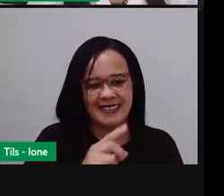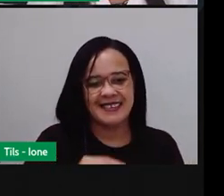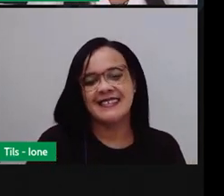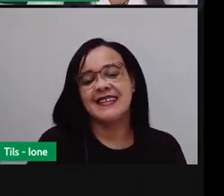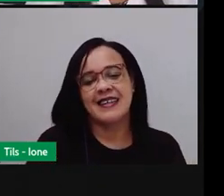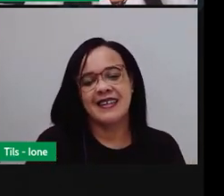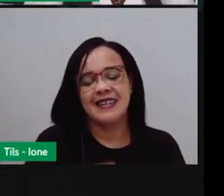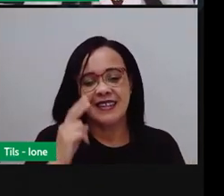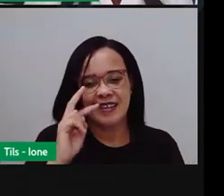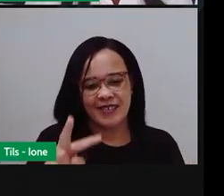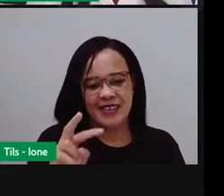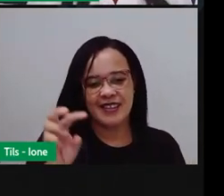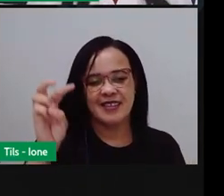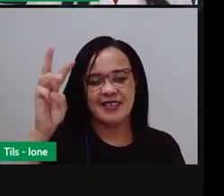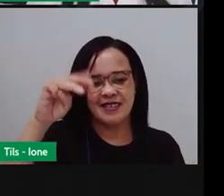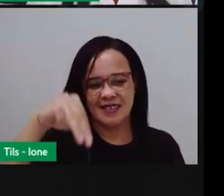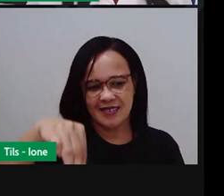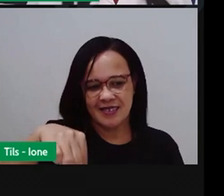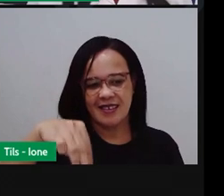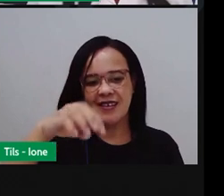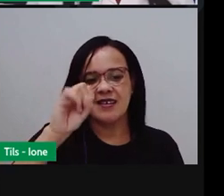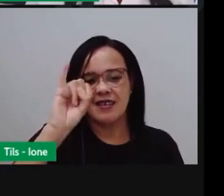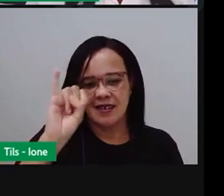o mingau de milho.